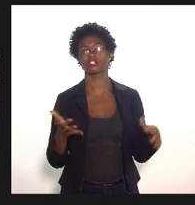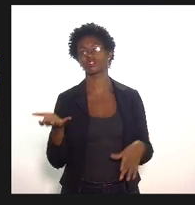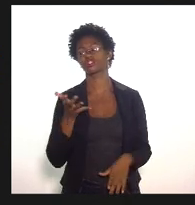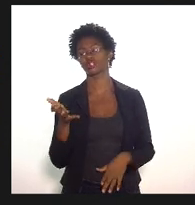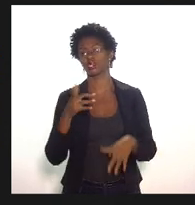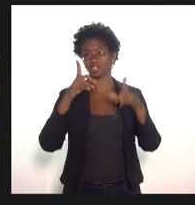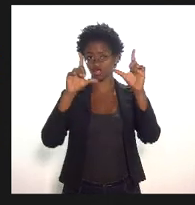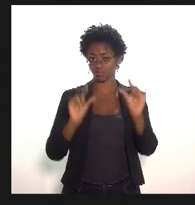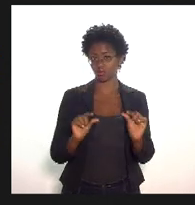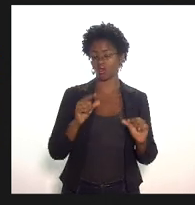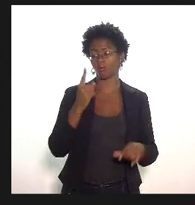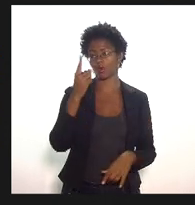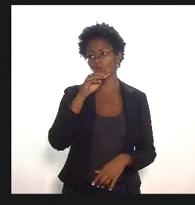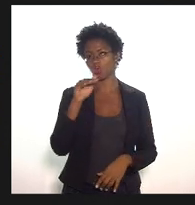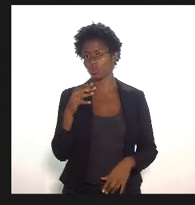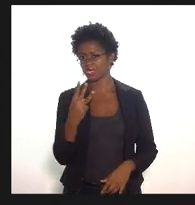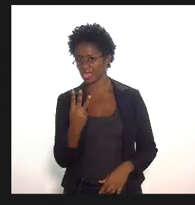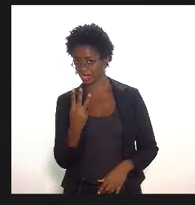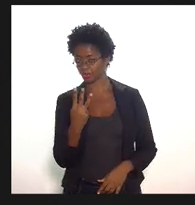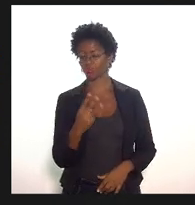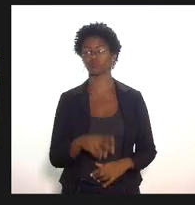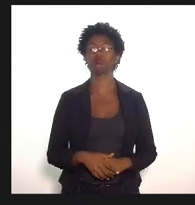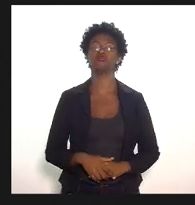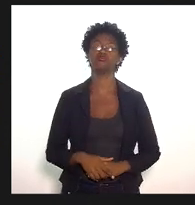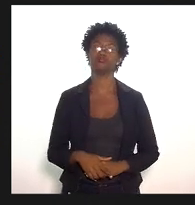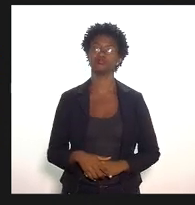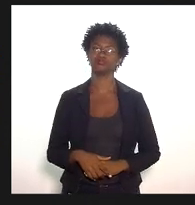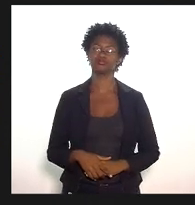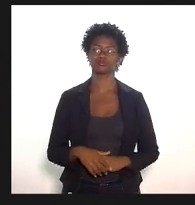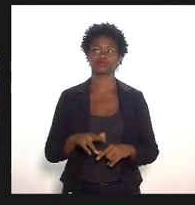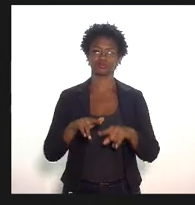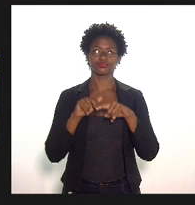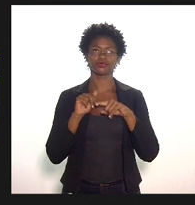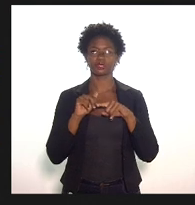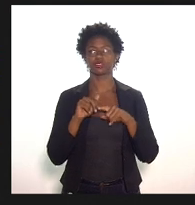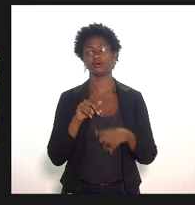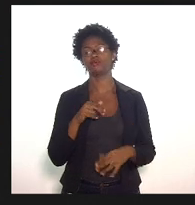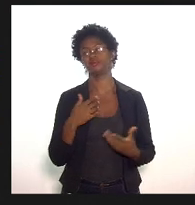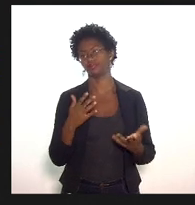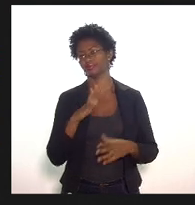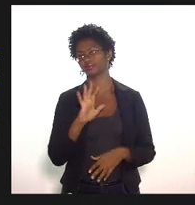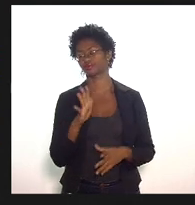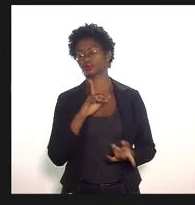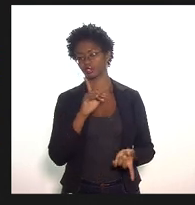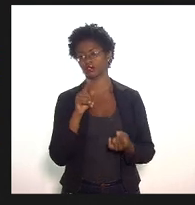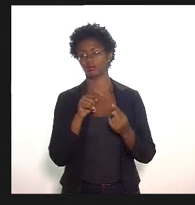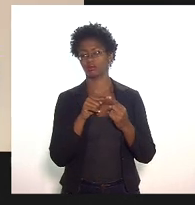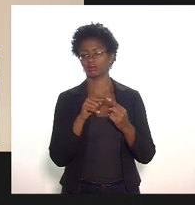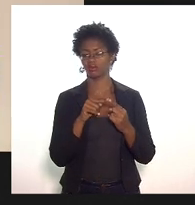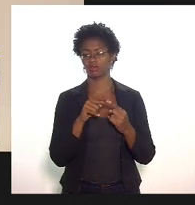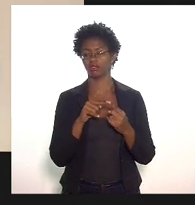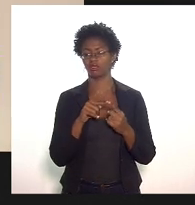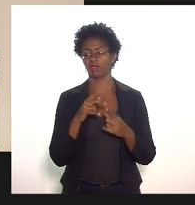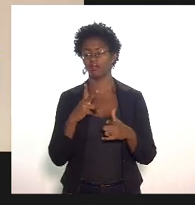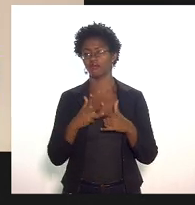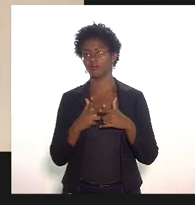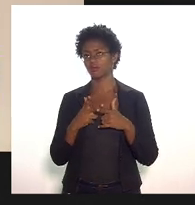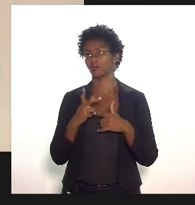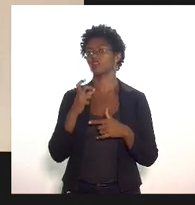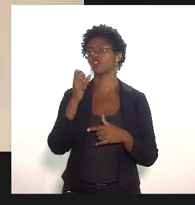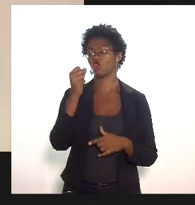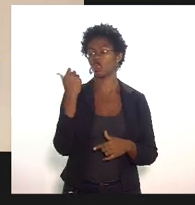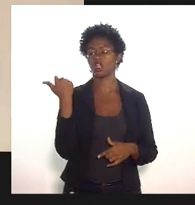para 1/3, porque 1/3 já representaria um ganho em relação